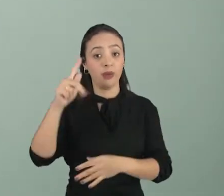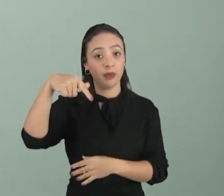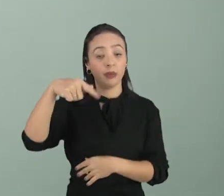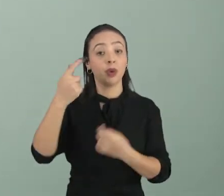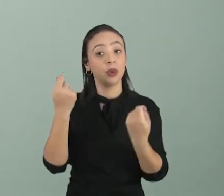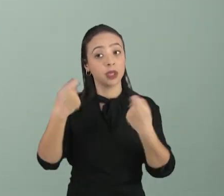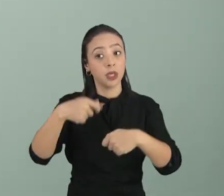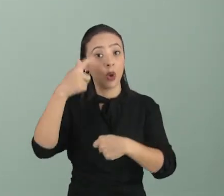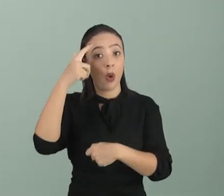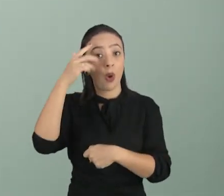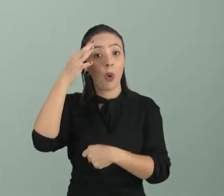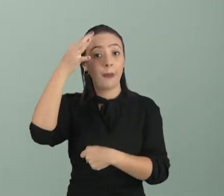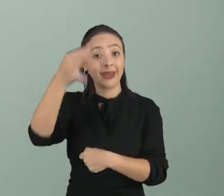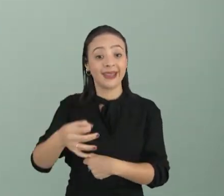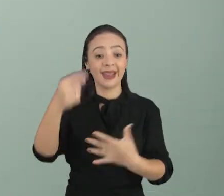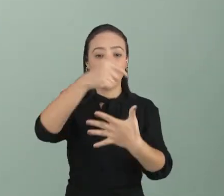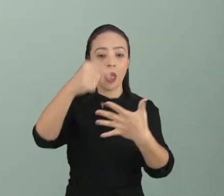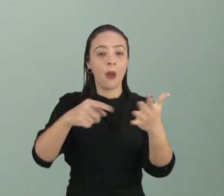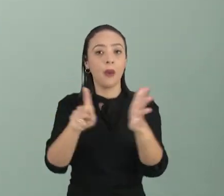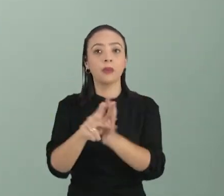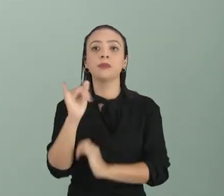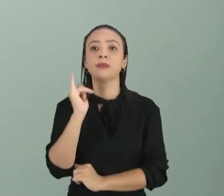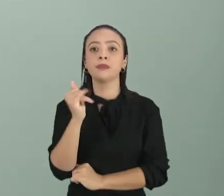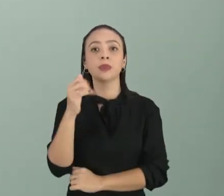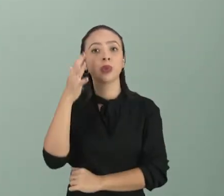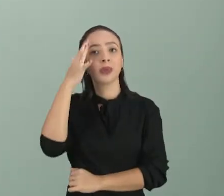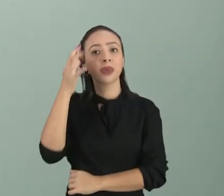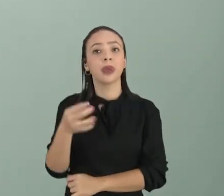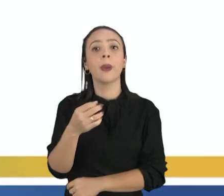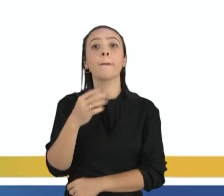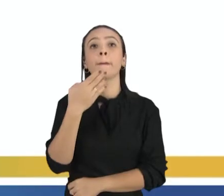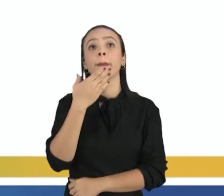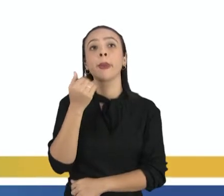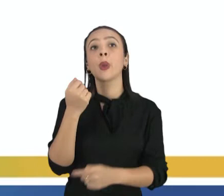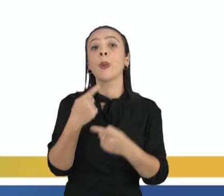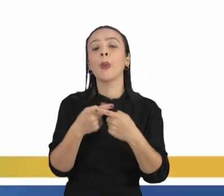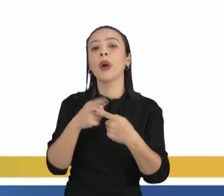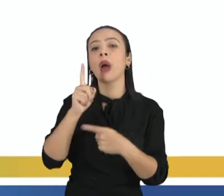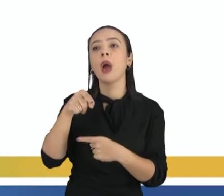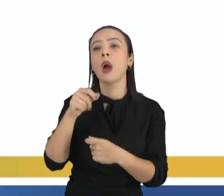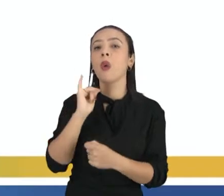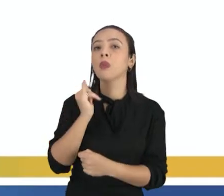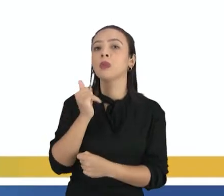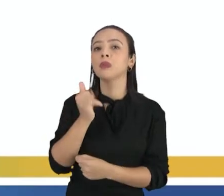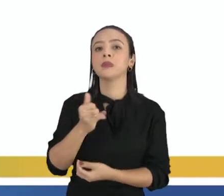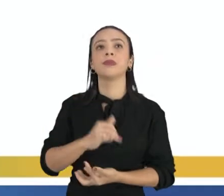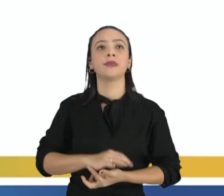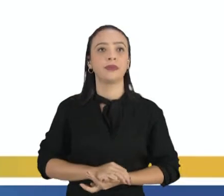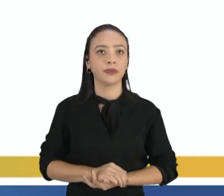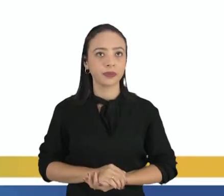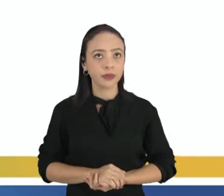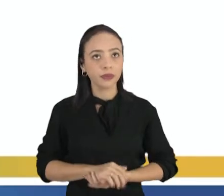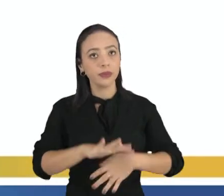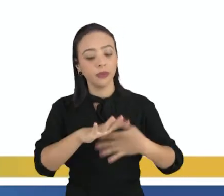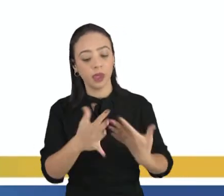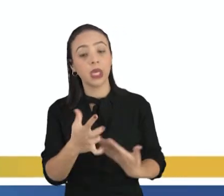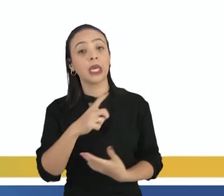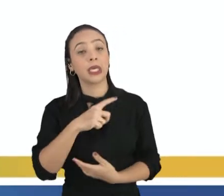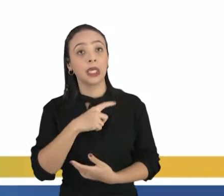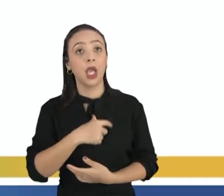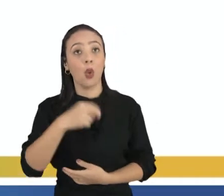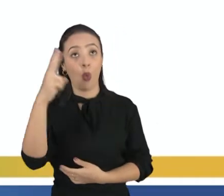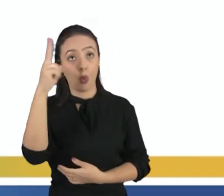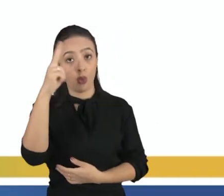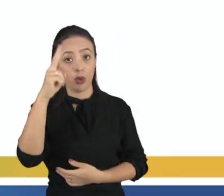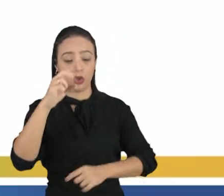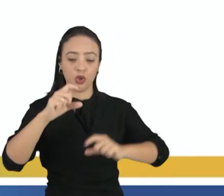entendermos os elementos da narrativa, para você entender por que se trata de uma narrativa. nós temos aí uma história em quadrinhos.